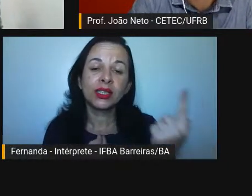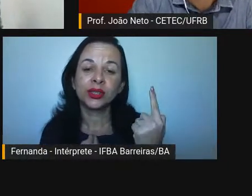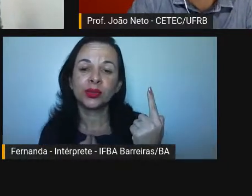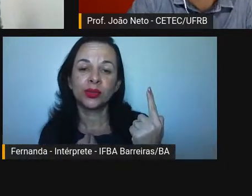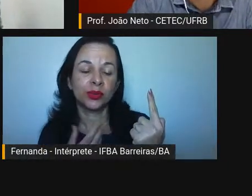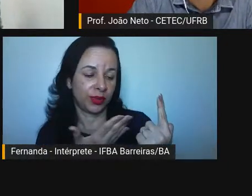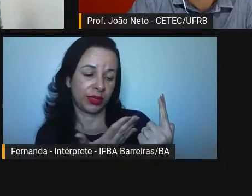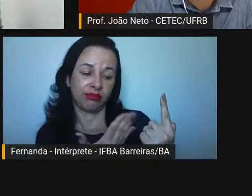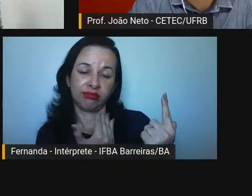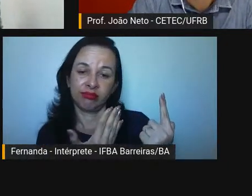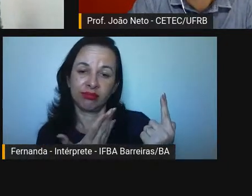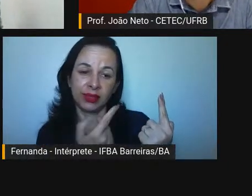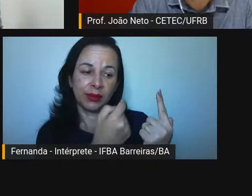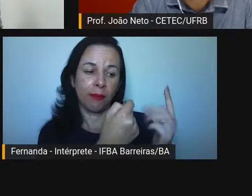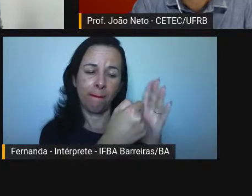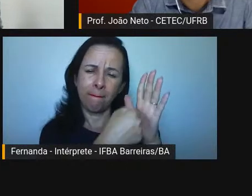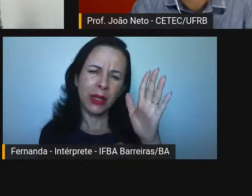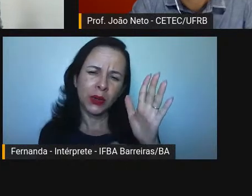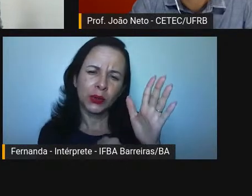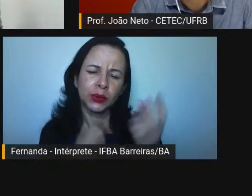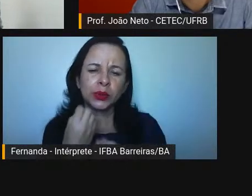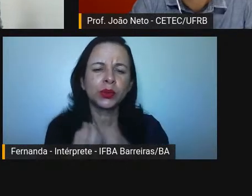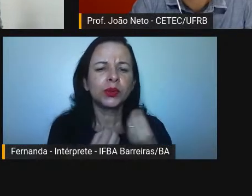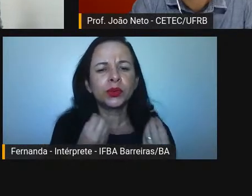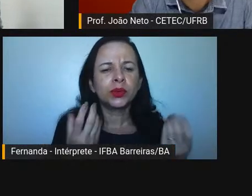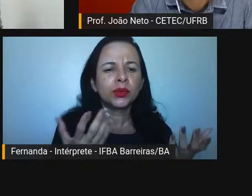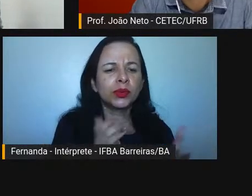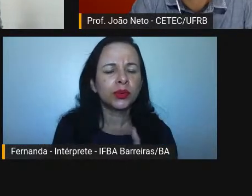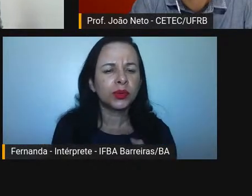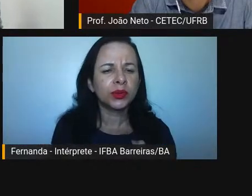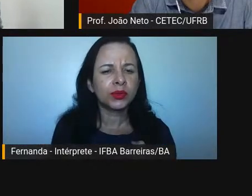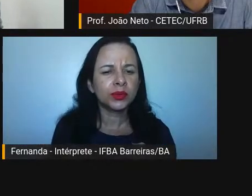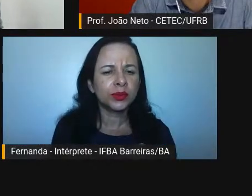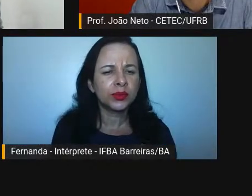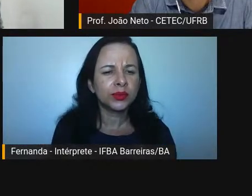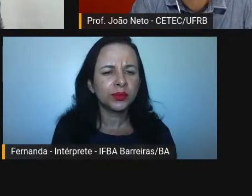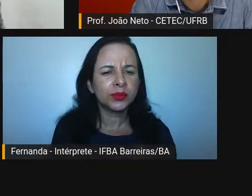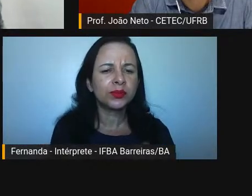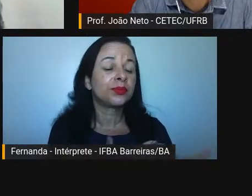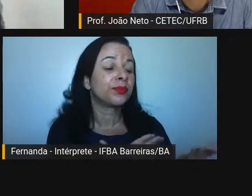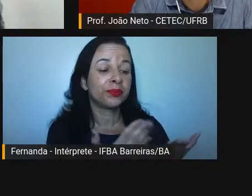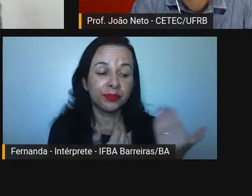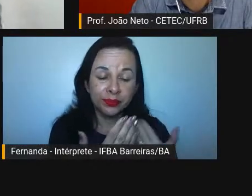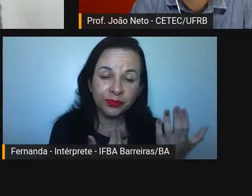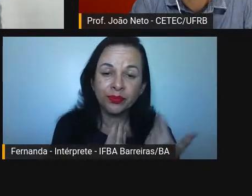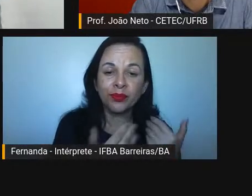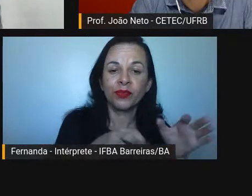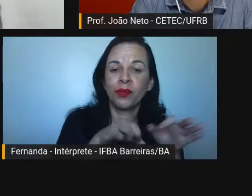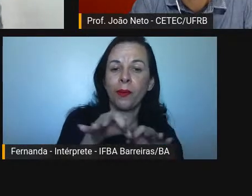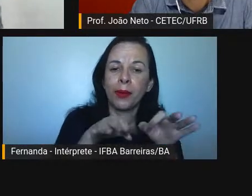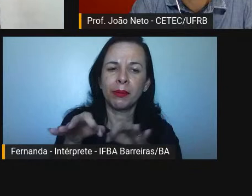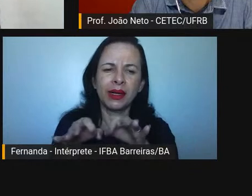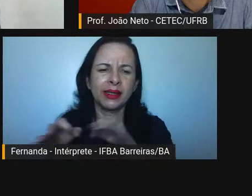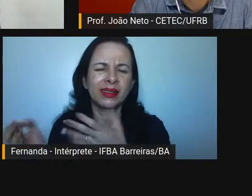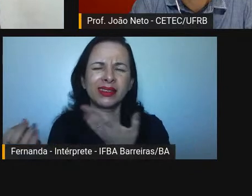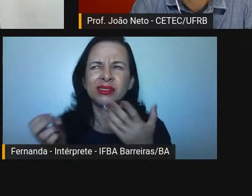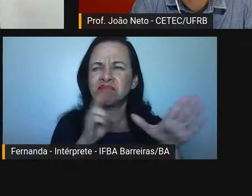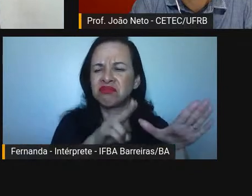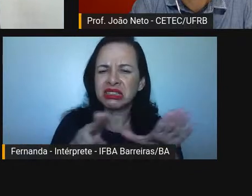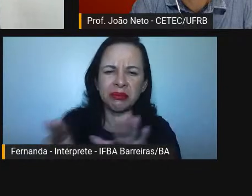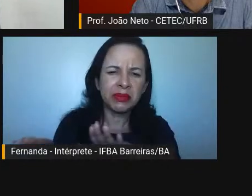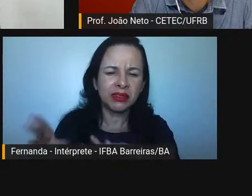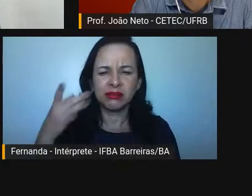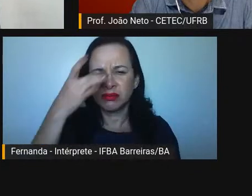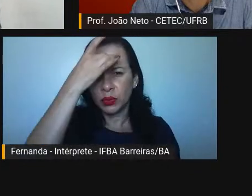desse uma pergunta que não tinha nada a ver ele disse bem assim a gente vai preparando alguma coisa eu acho que semana da